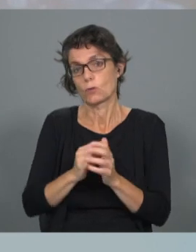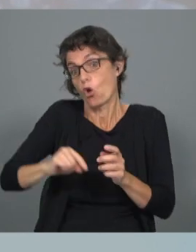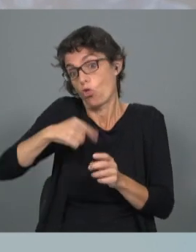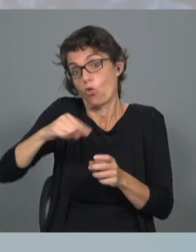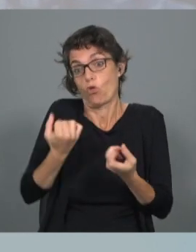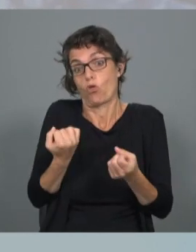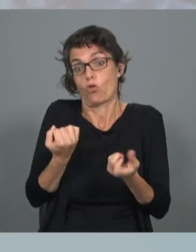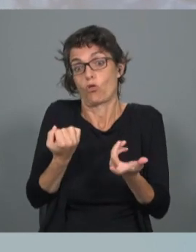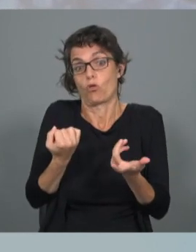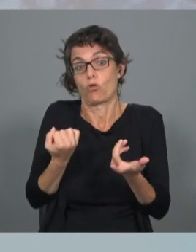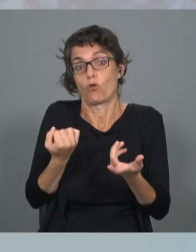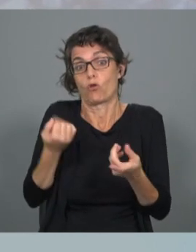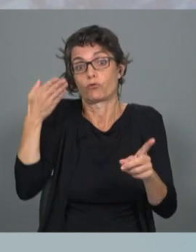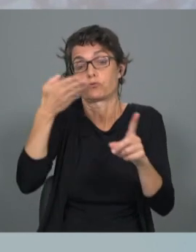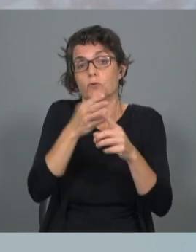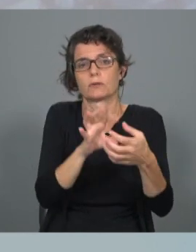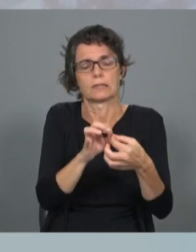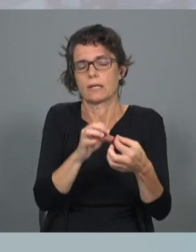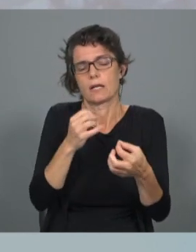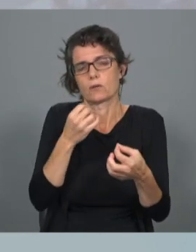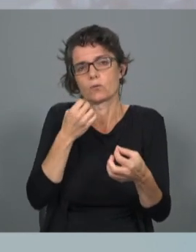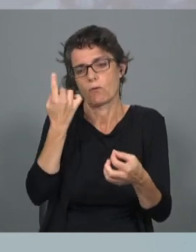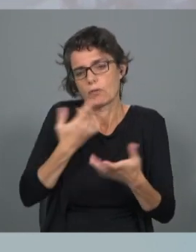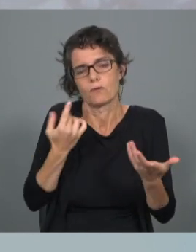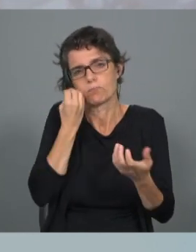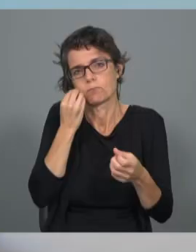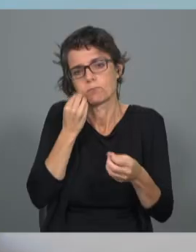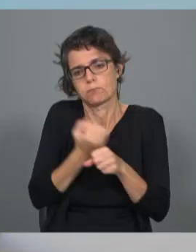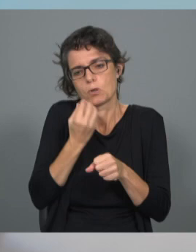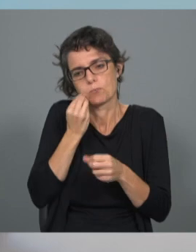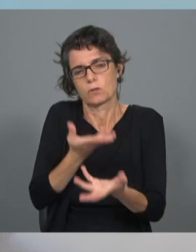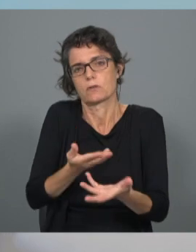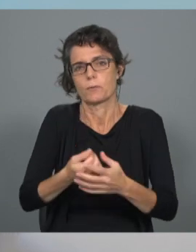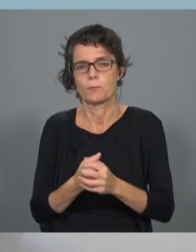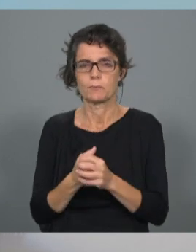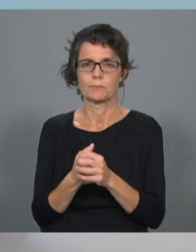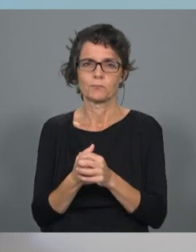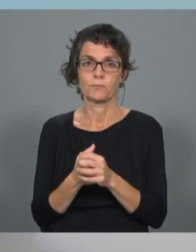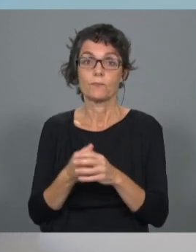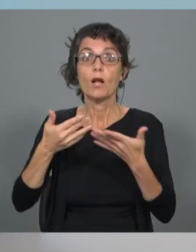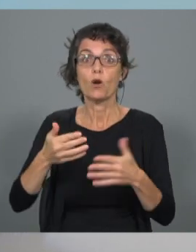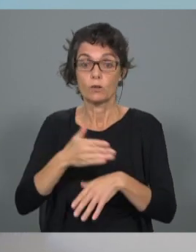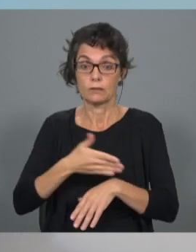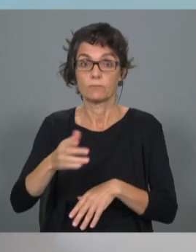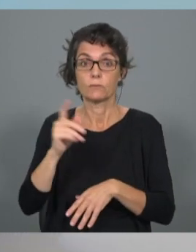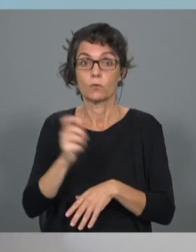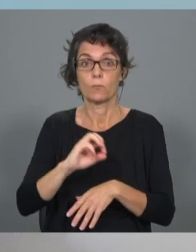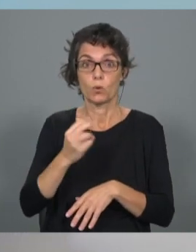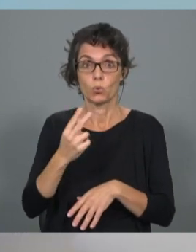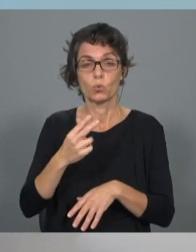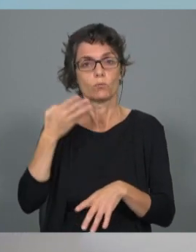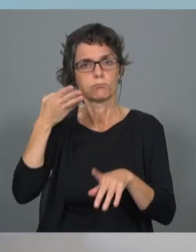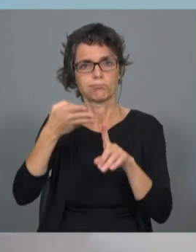nós tentamos ser a cada dia que passa. Estamos no Outubro Missionário, é um mês em que a Igreja se